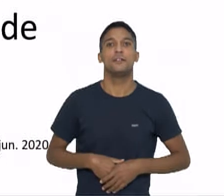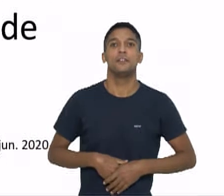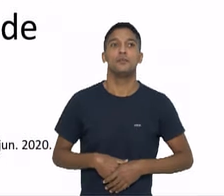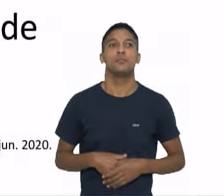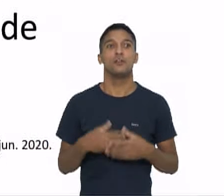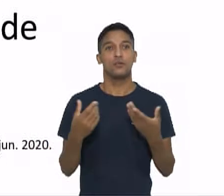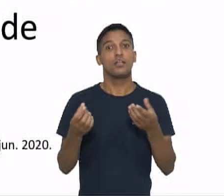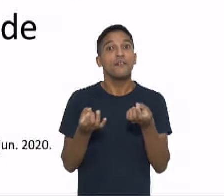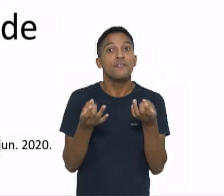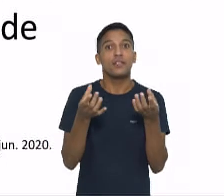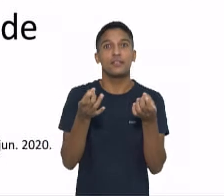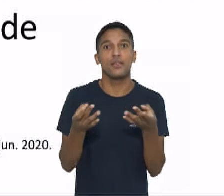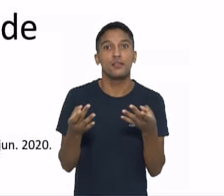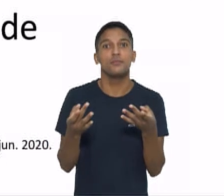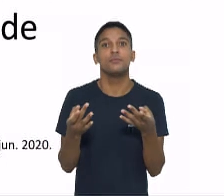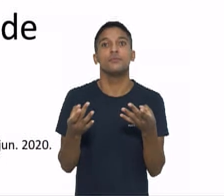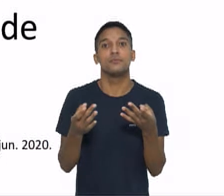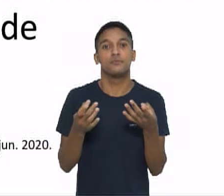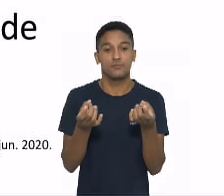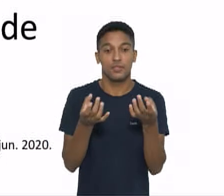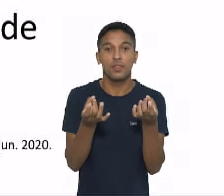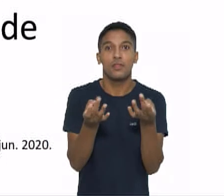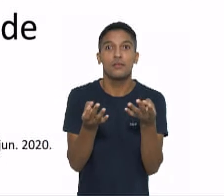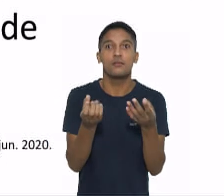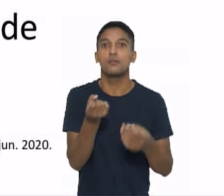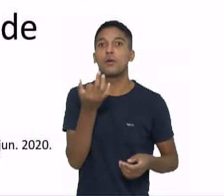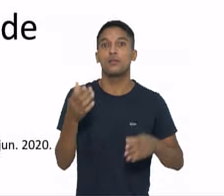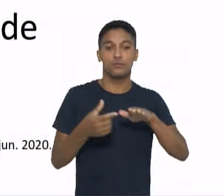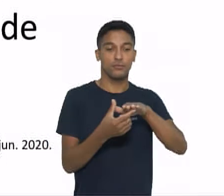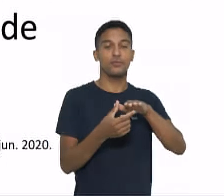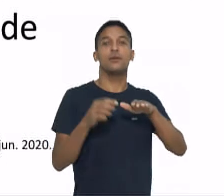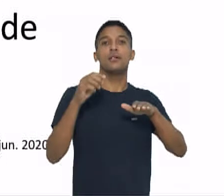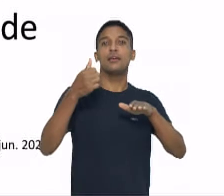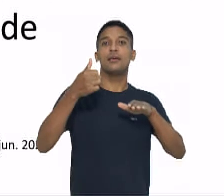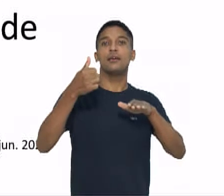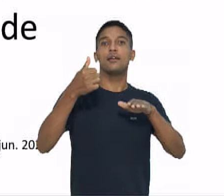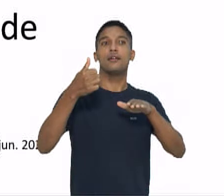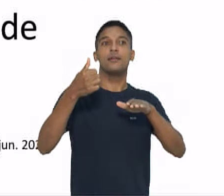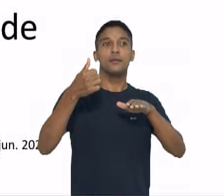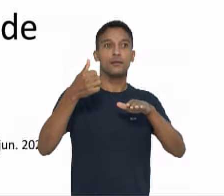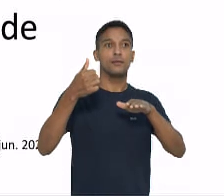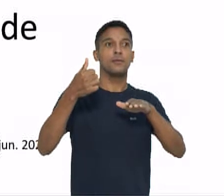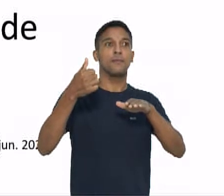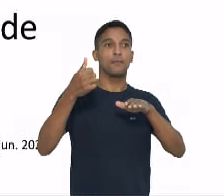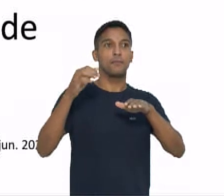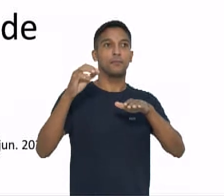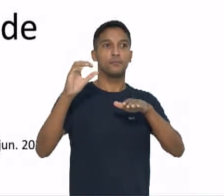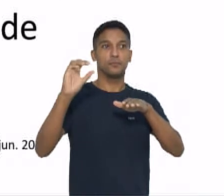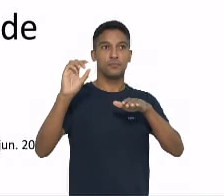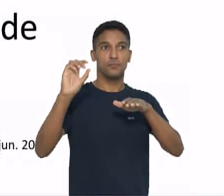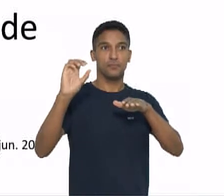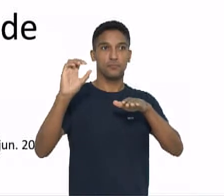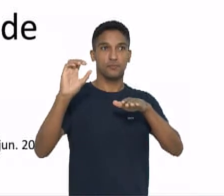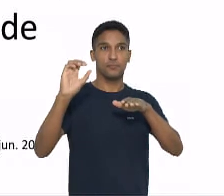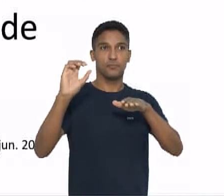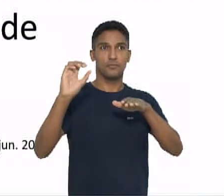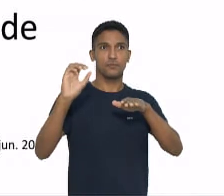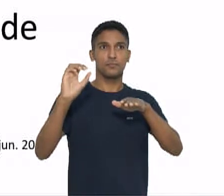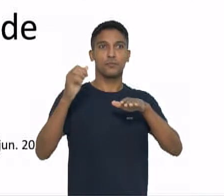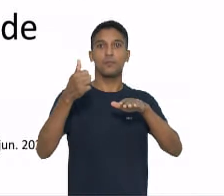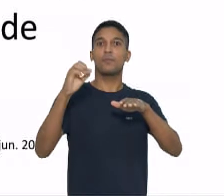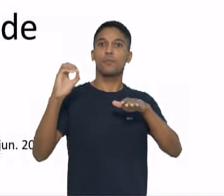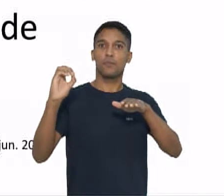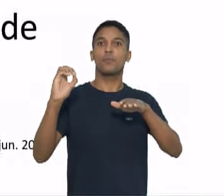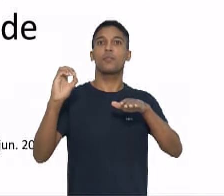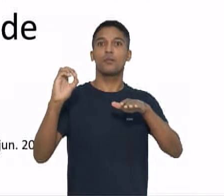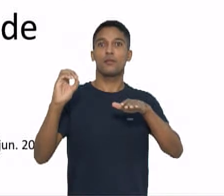ele vende. Pelo preço de 100 mangos, 100 mangos. Casi lágrimas me caem, porque eu queria jogar bem, pero não